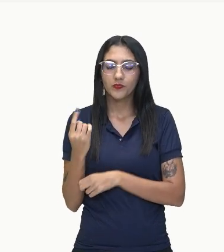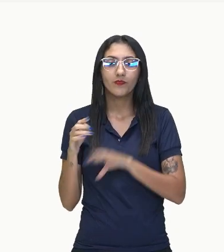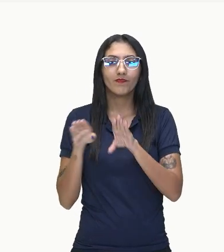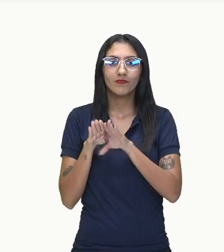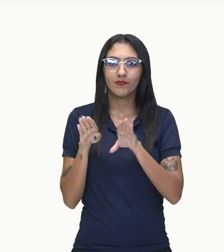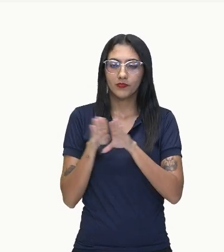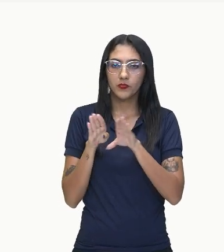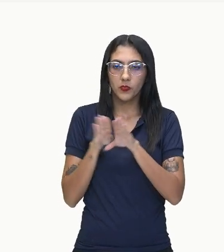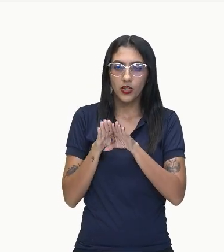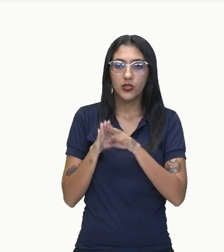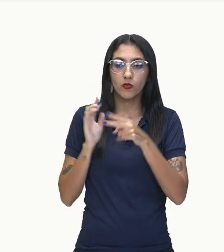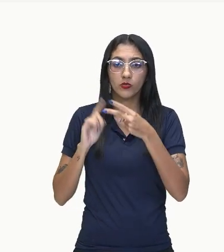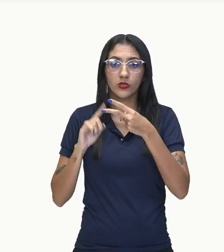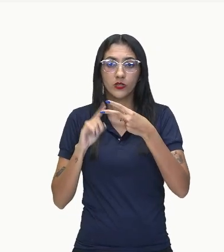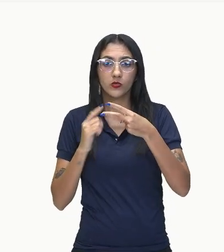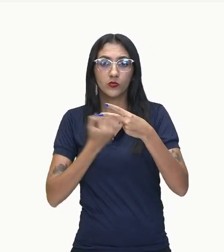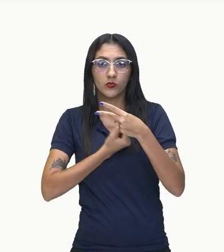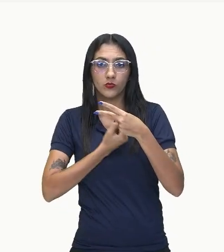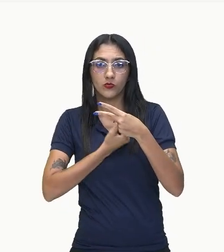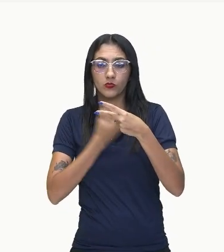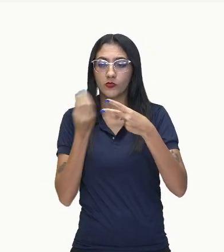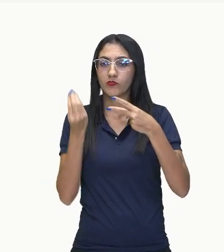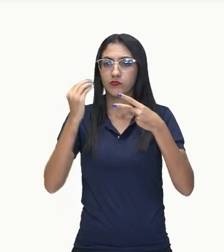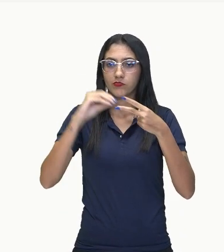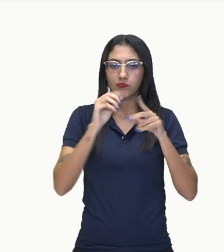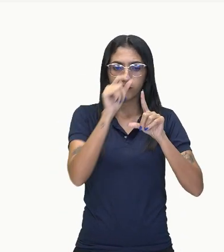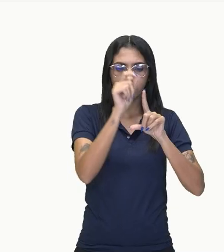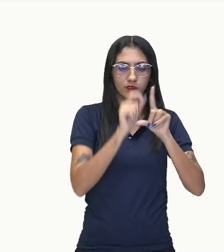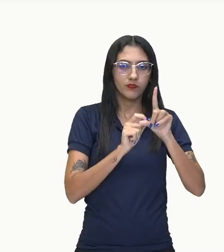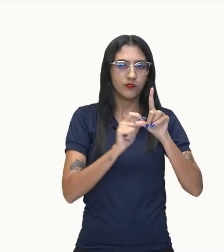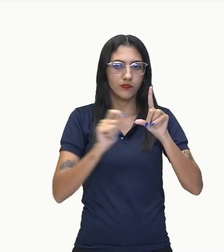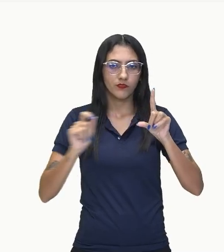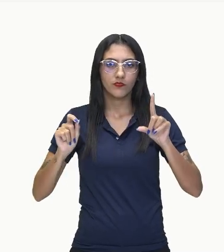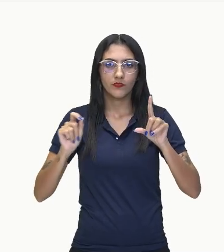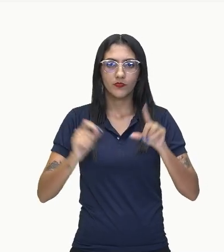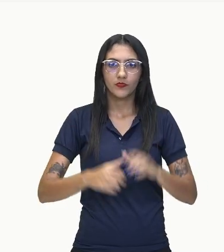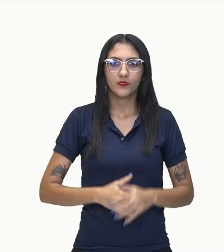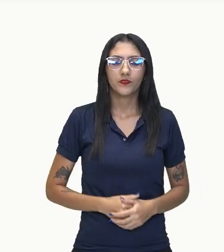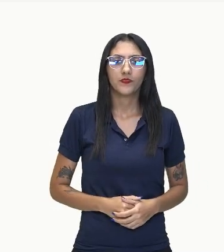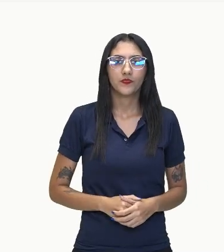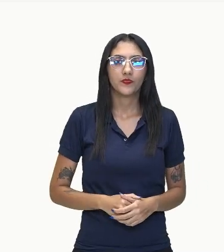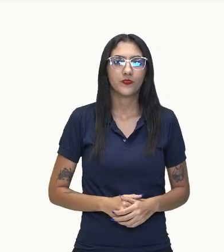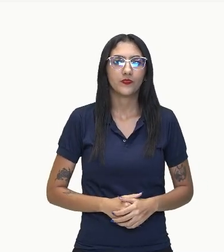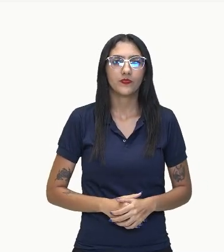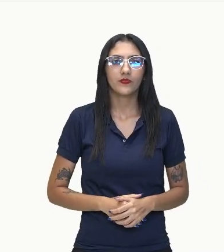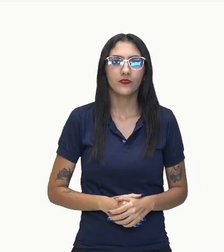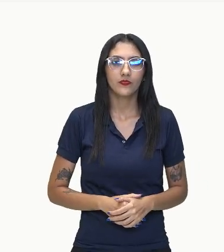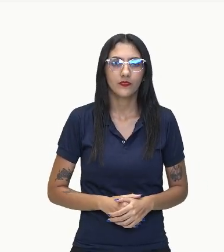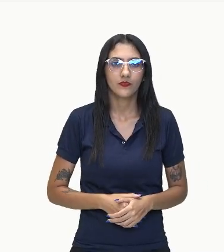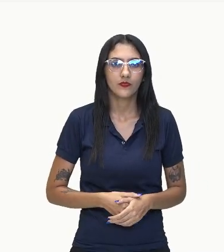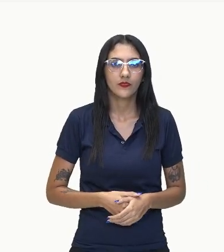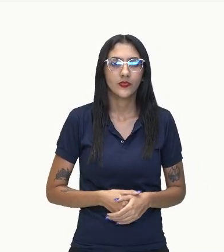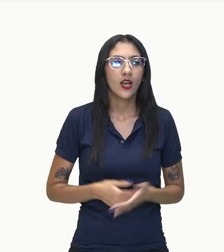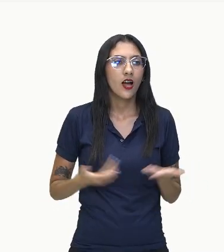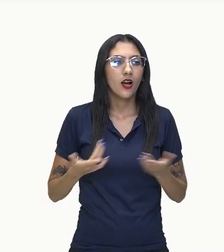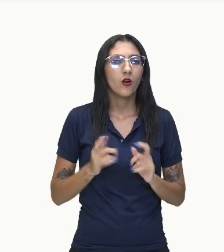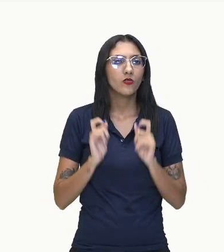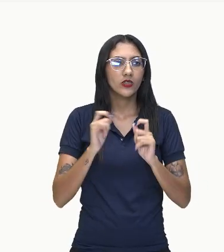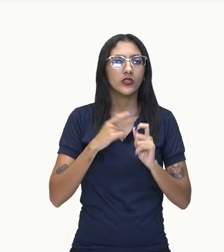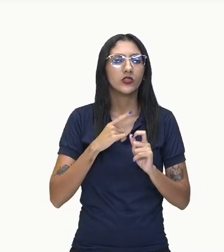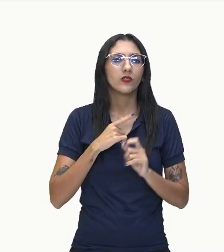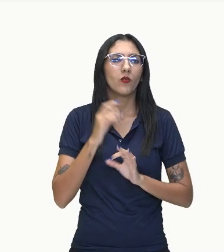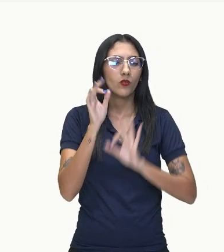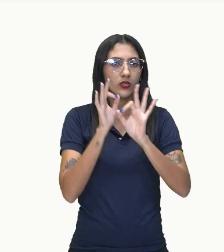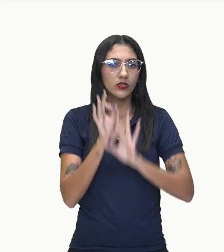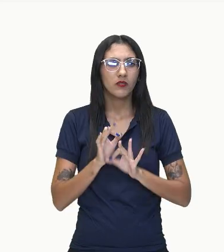zero do gráfico que a gente viu da nossa função, correto? Então, agora o que a gente vai fazer? A gente vai resolver